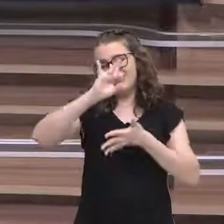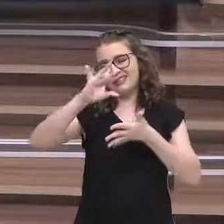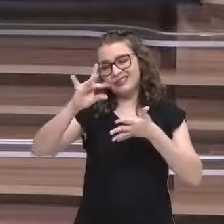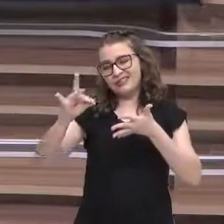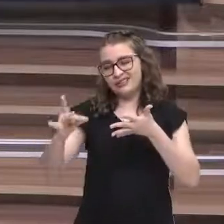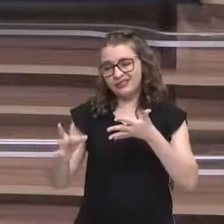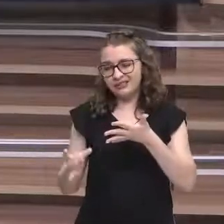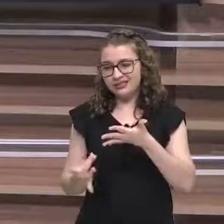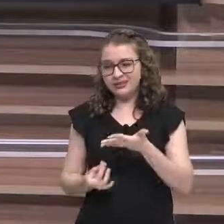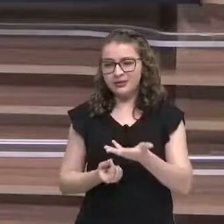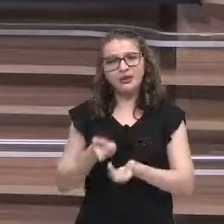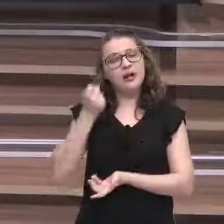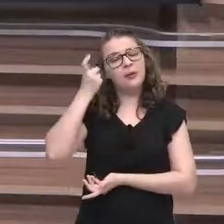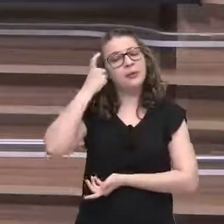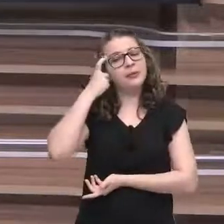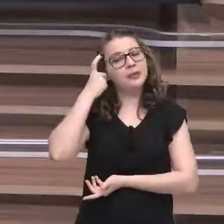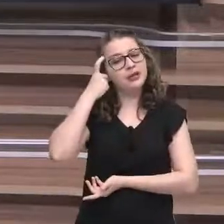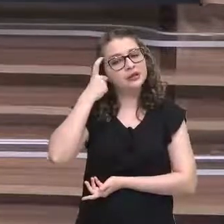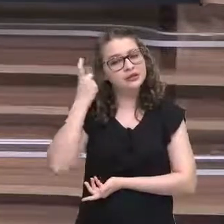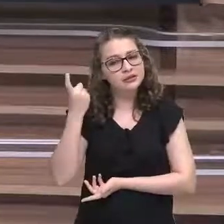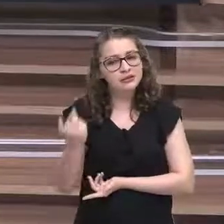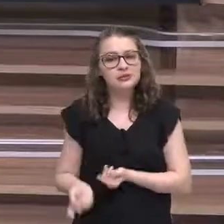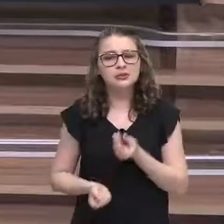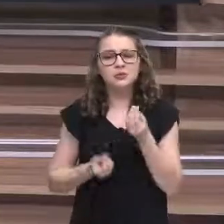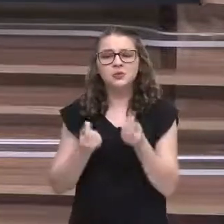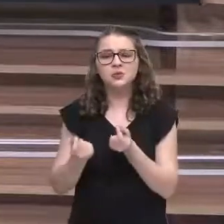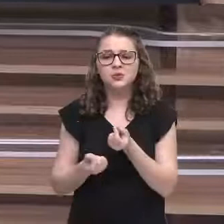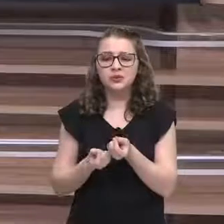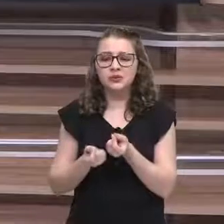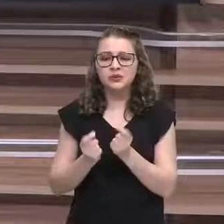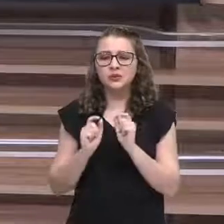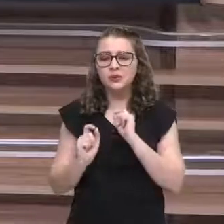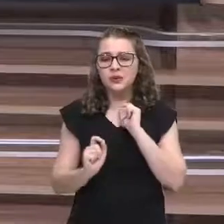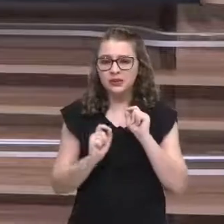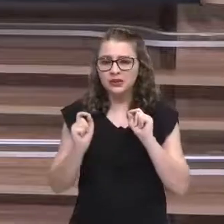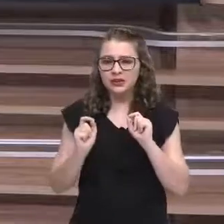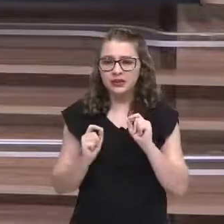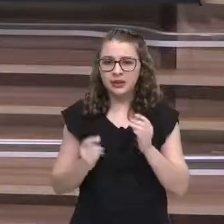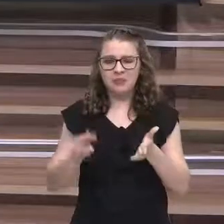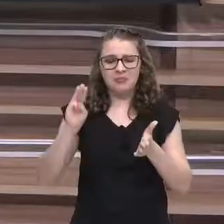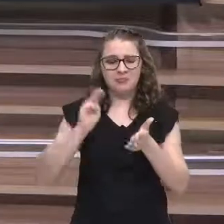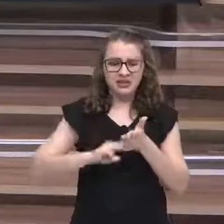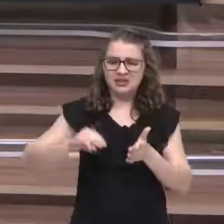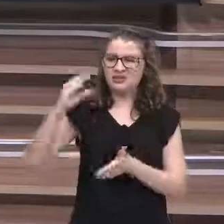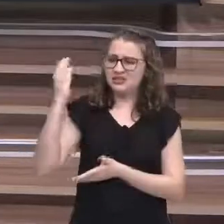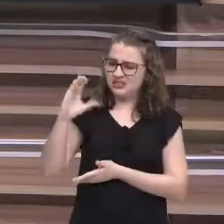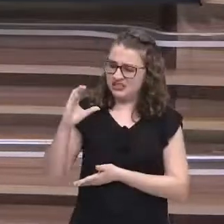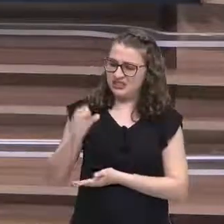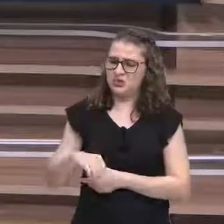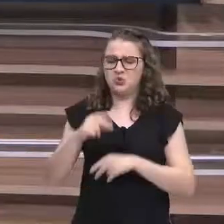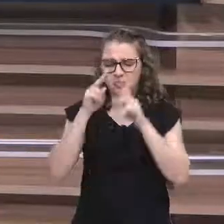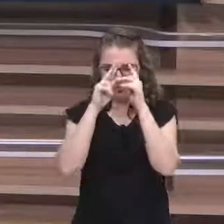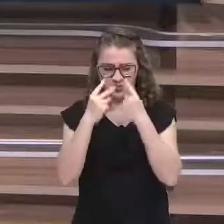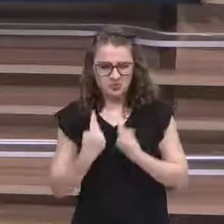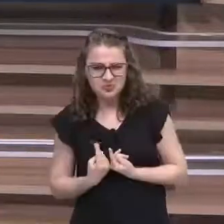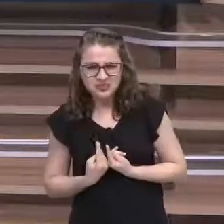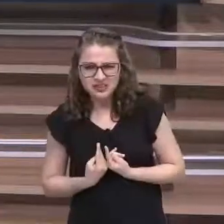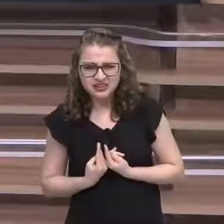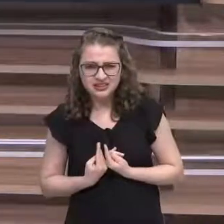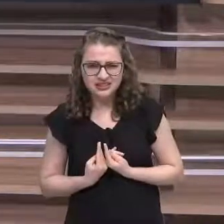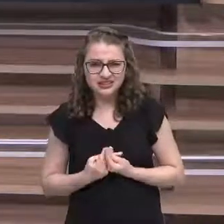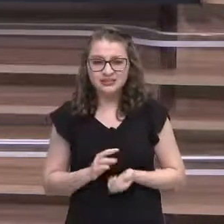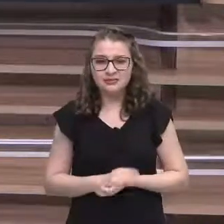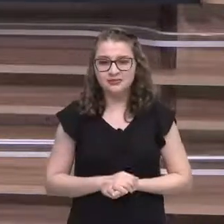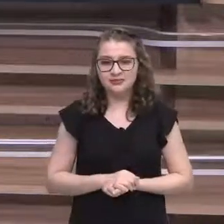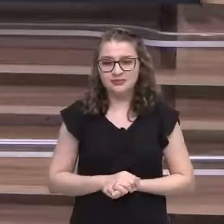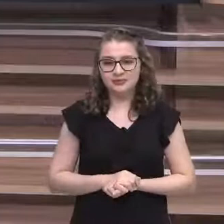vamos pensar o que que significa isso aí, né? O método, o que que são as ciências humanas? Daqui a pouco